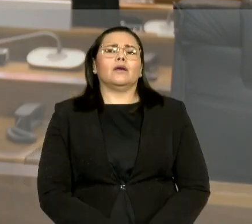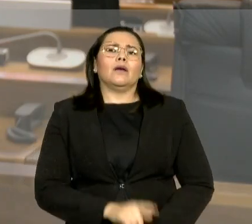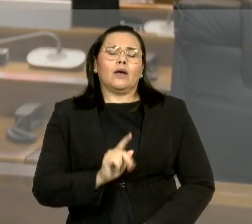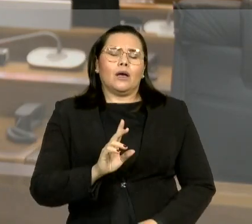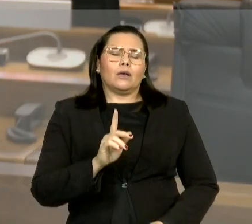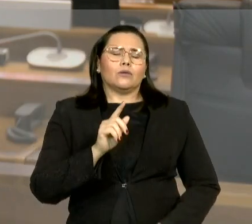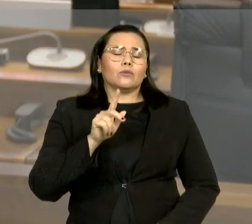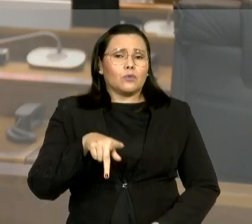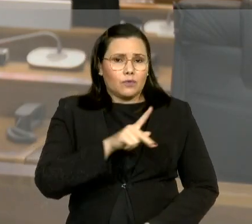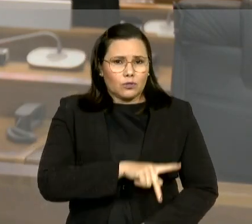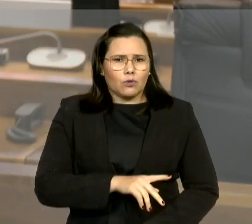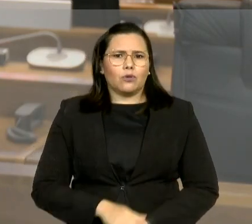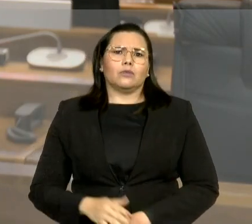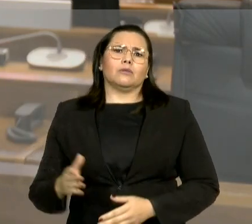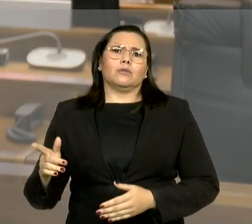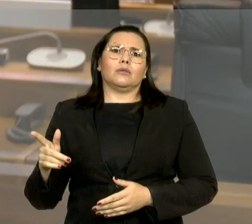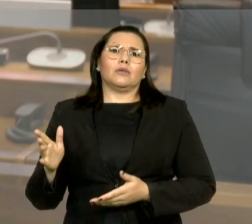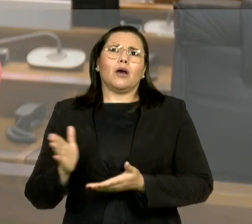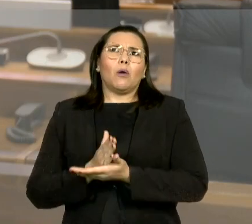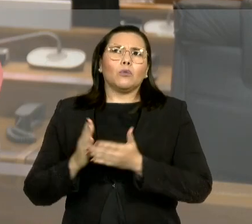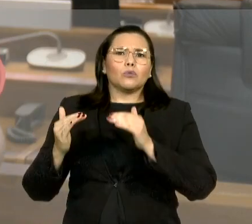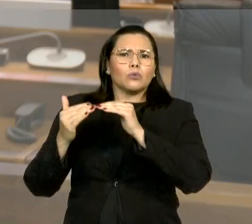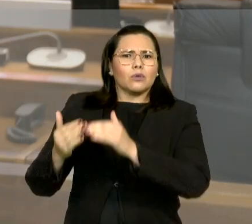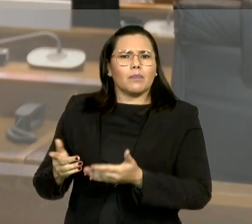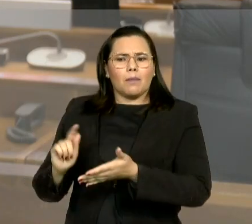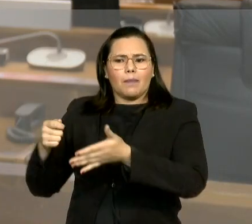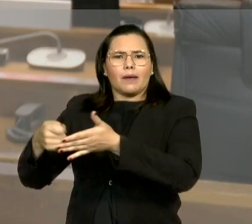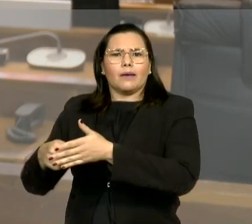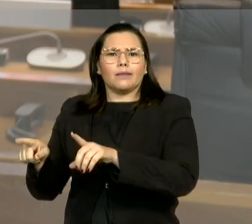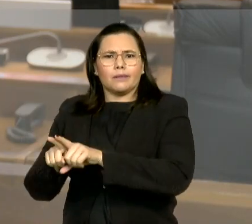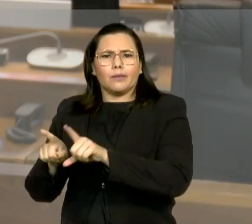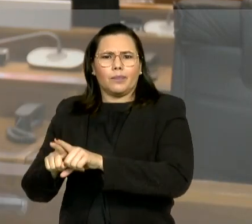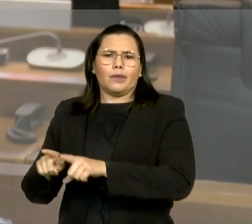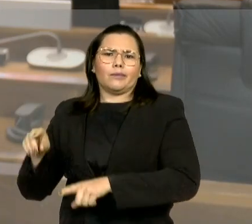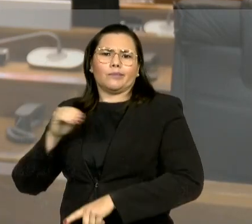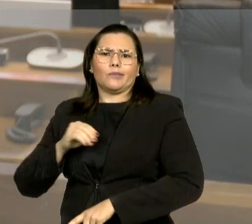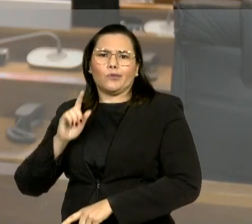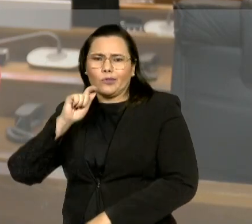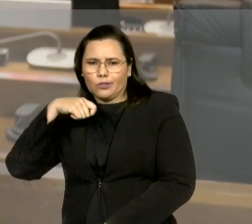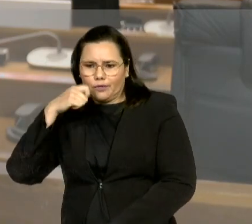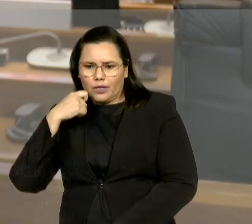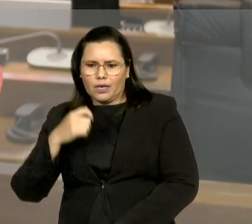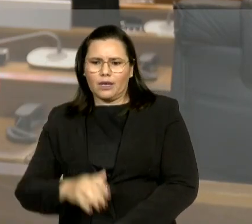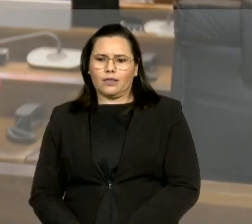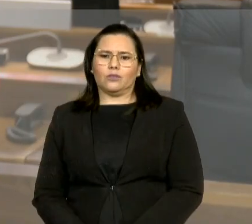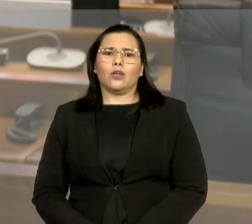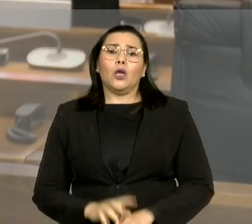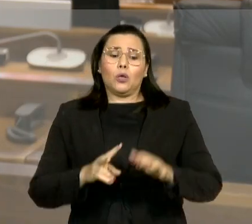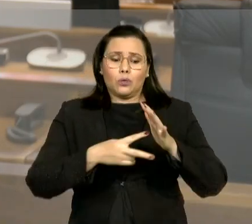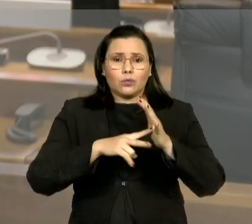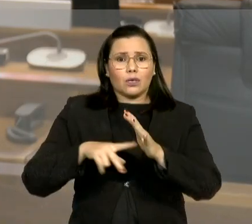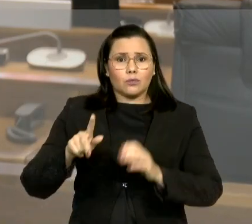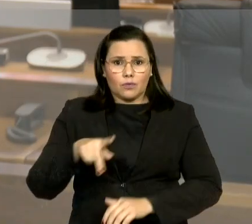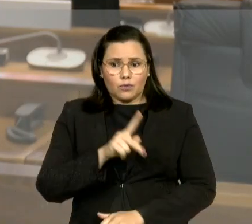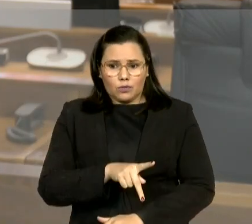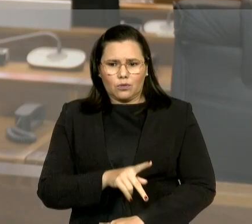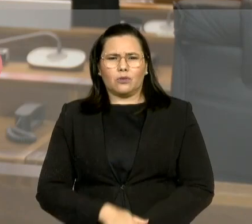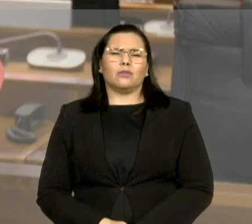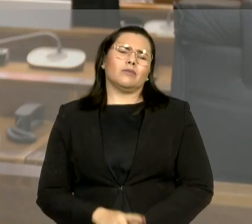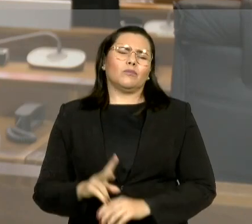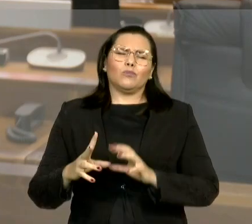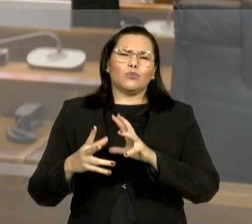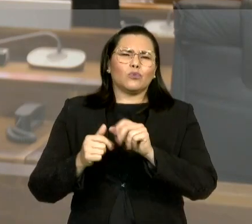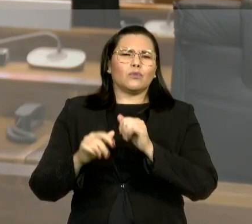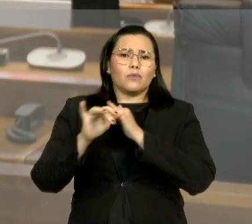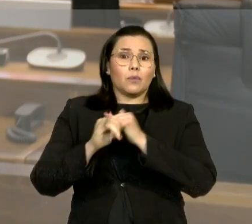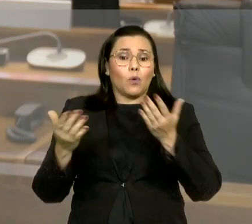de advogados que defenderam aí os professores nesta causa e foram, representaram o CIPRO em cima, que é o sindicato da categoria. Isso foi um destaque também